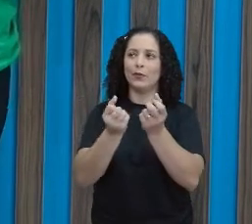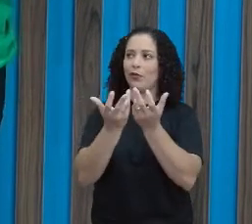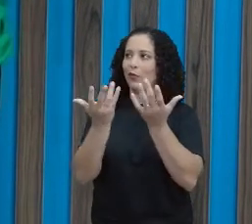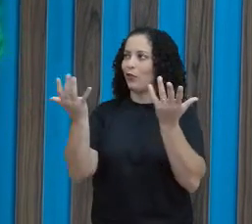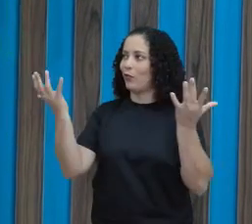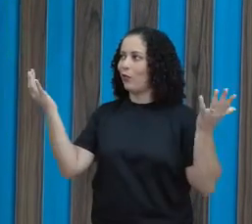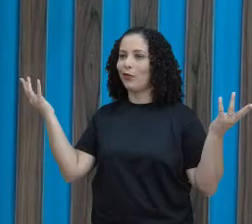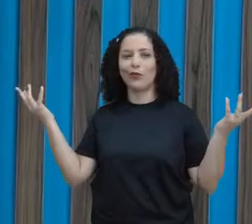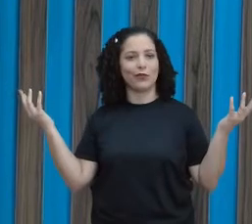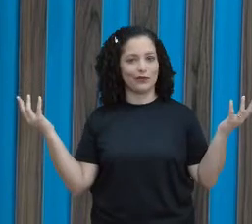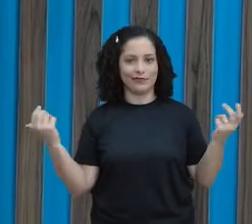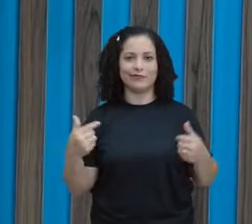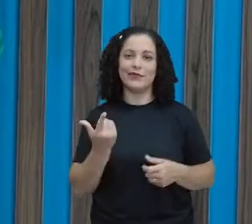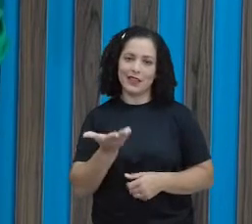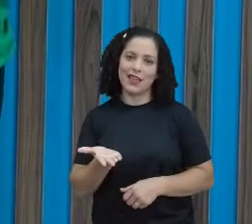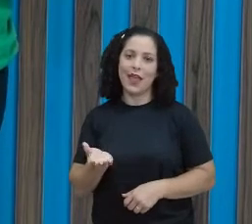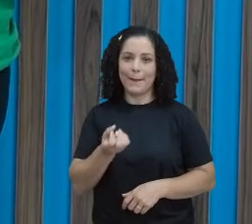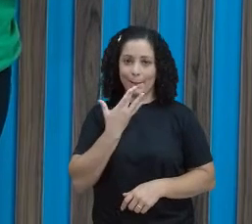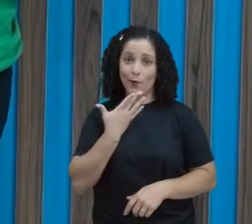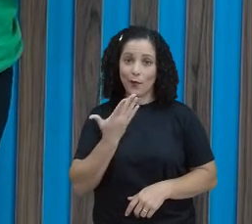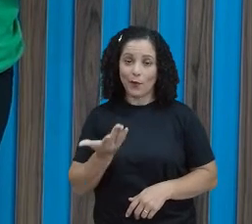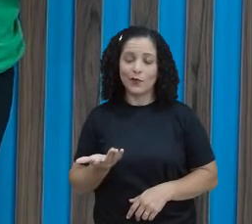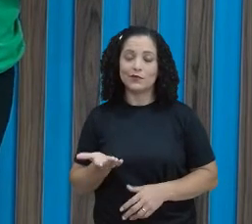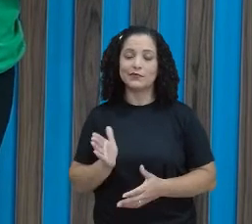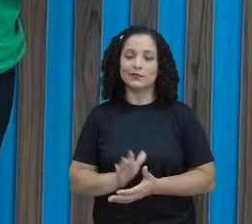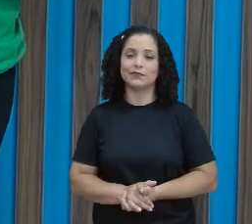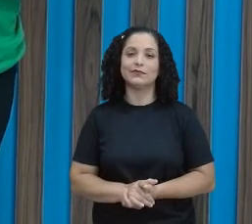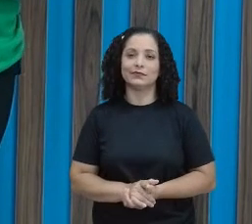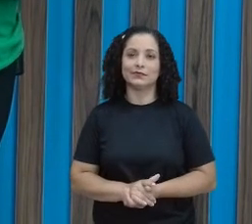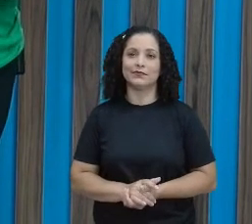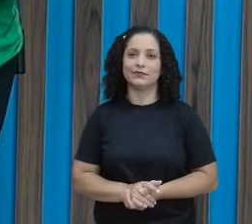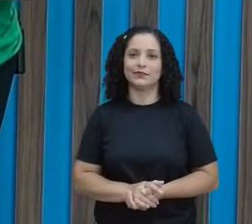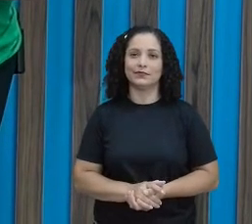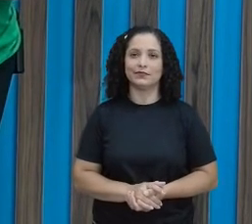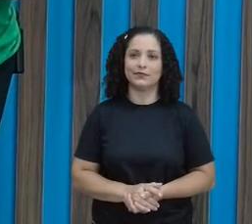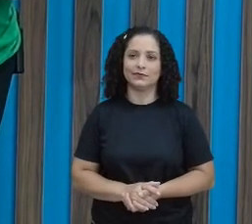esse também é mais um benefício aí, tá?